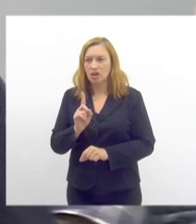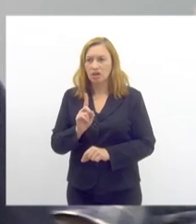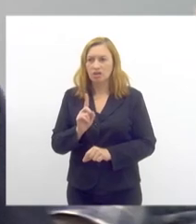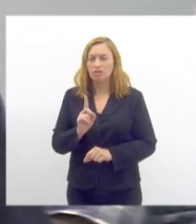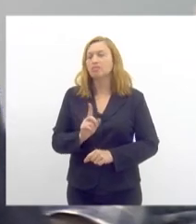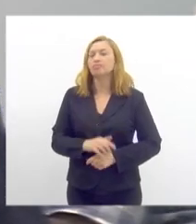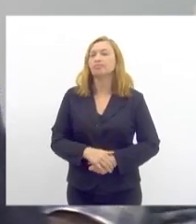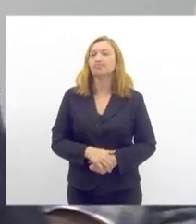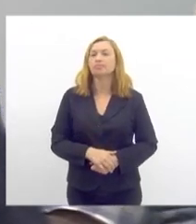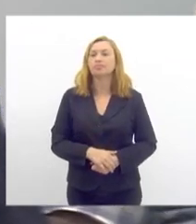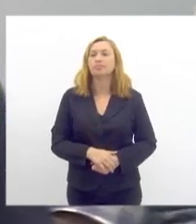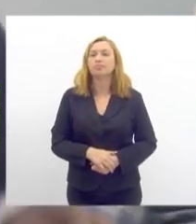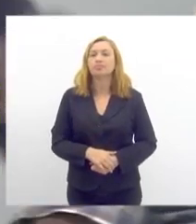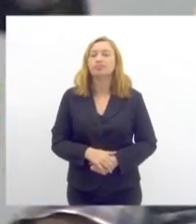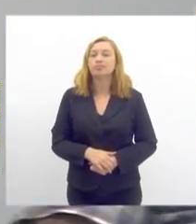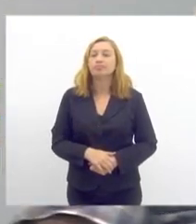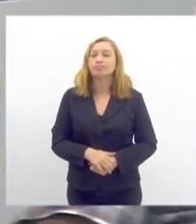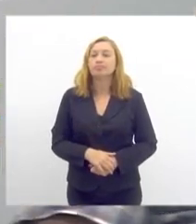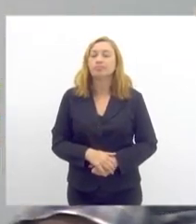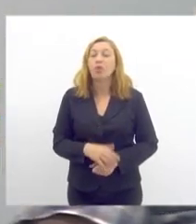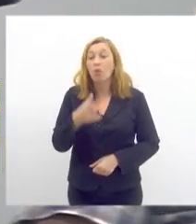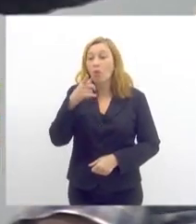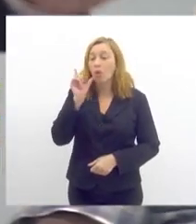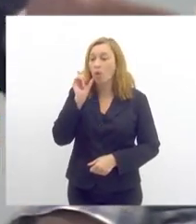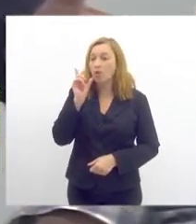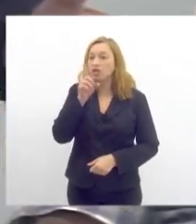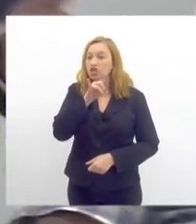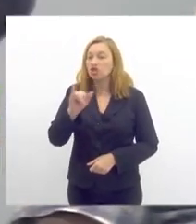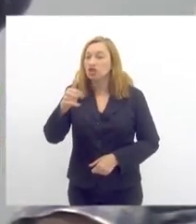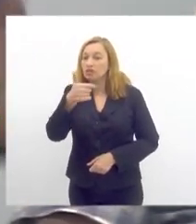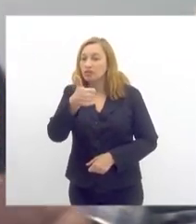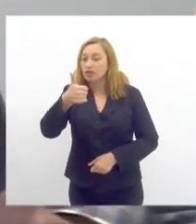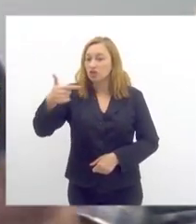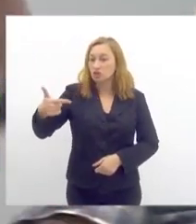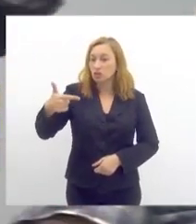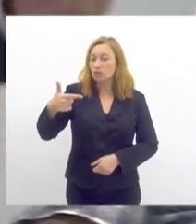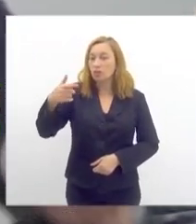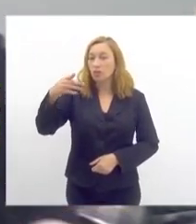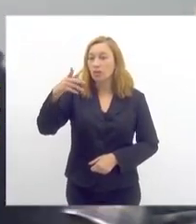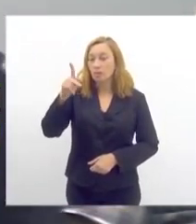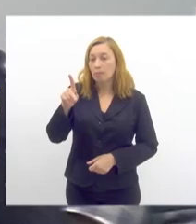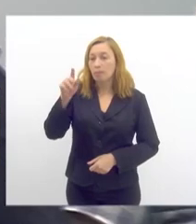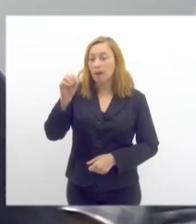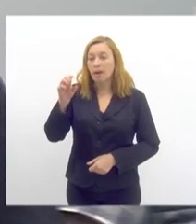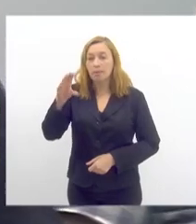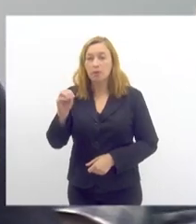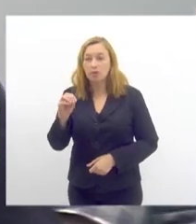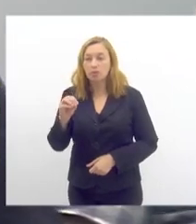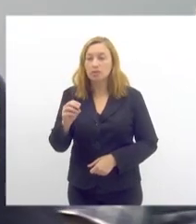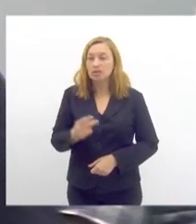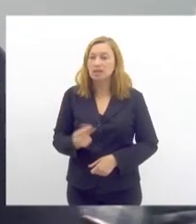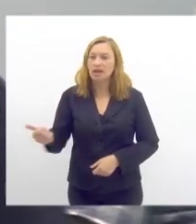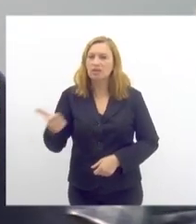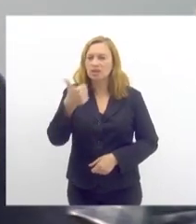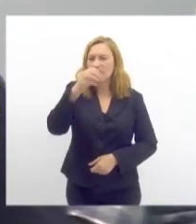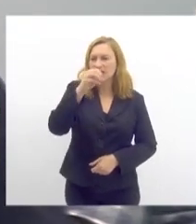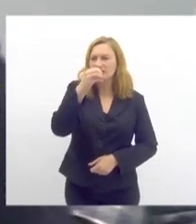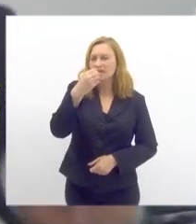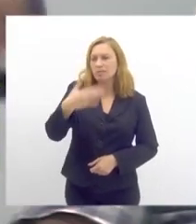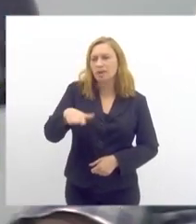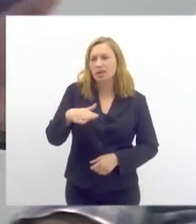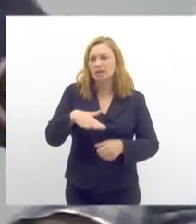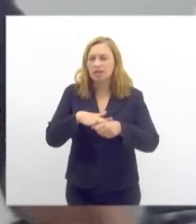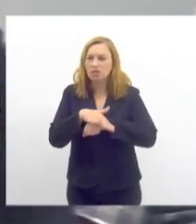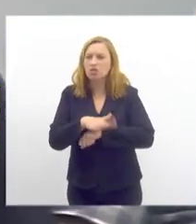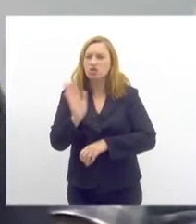tônica do Conde. E ontem, no dia 21, o Pablo Bira saiu de lá 10h30 da noite e me falaram assim, já